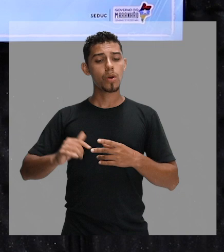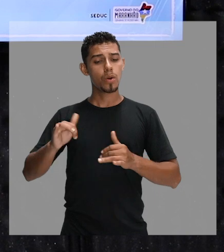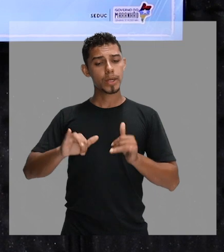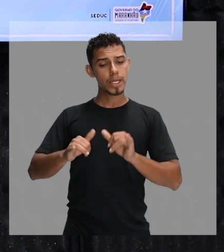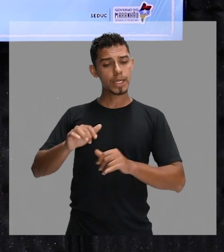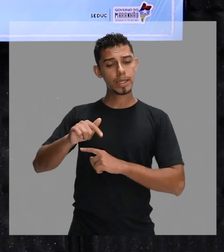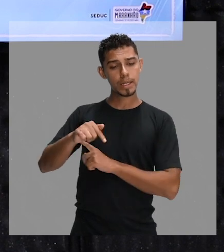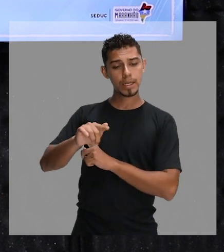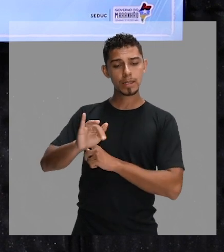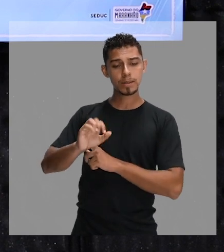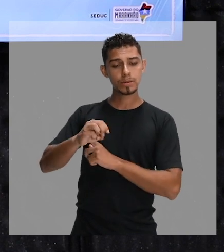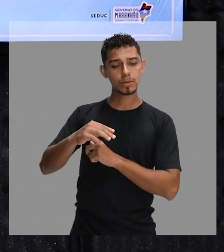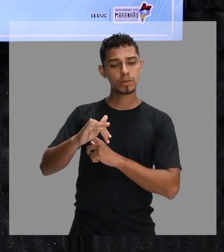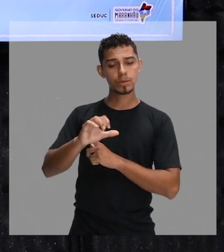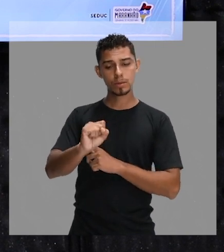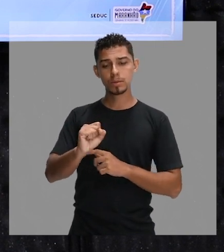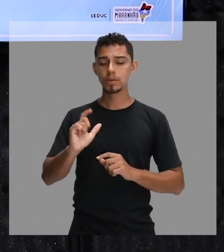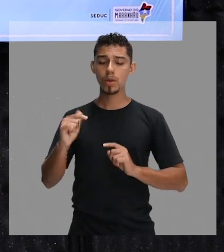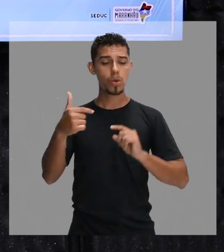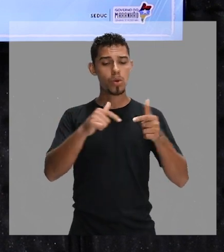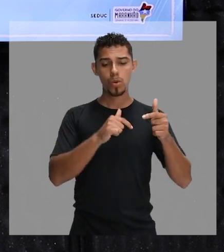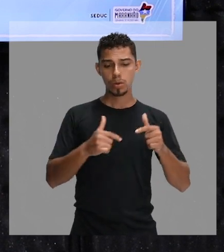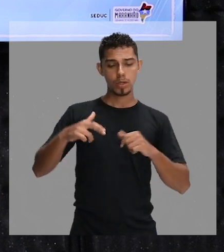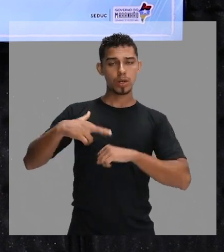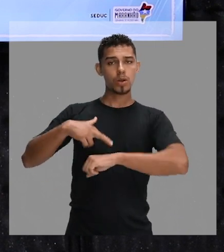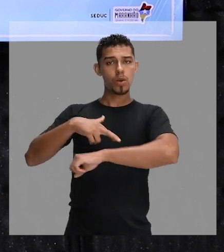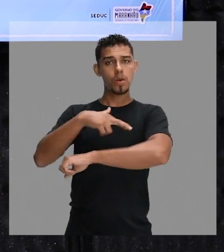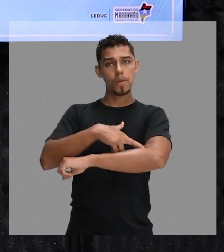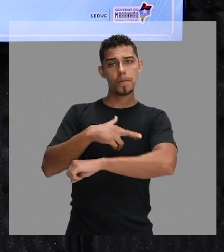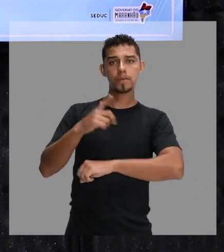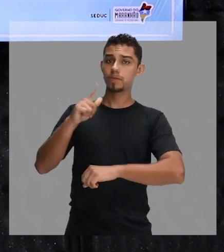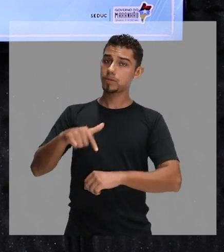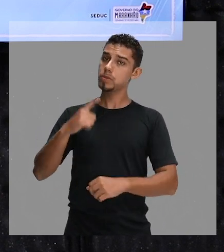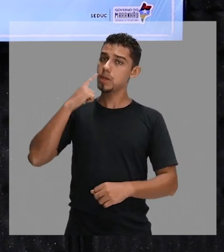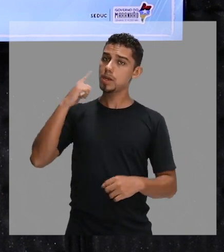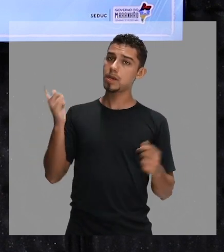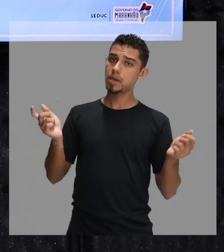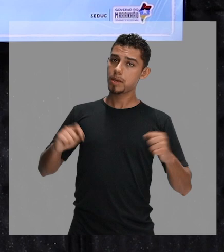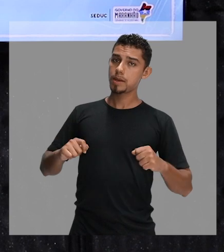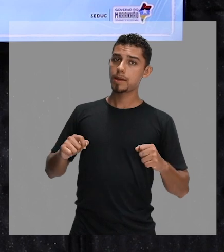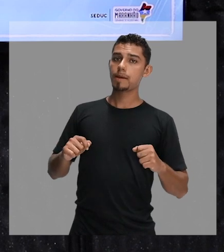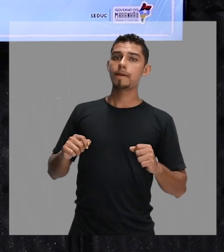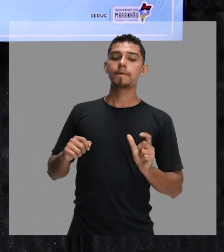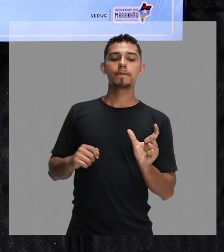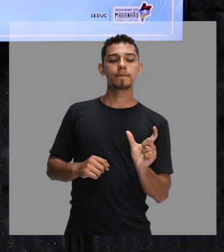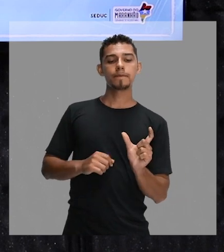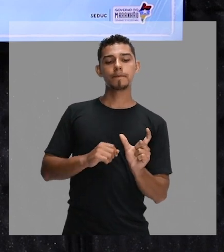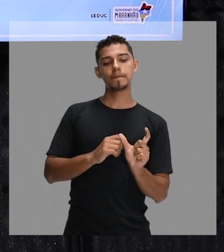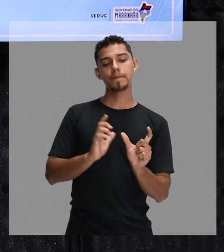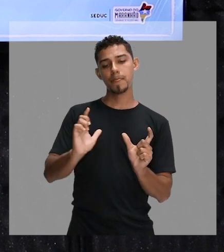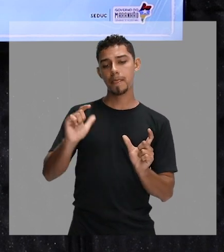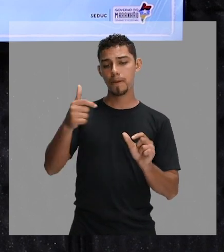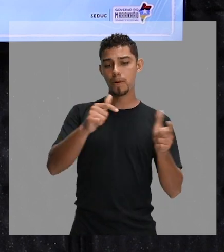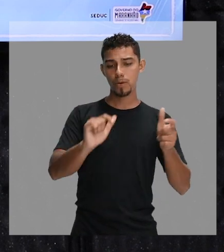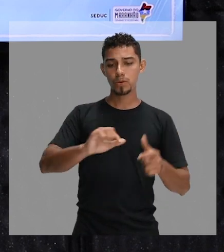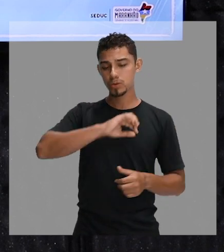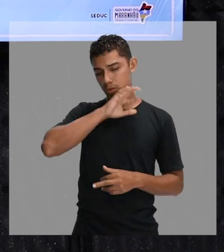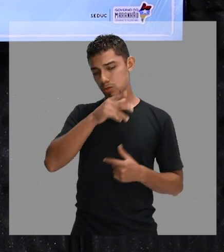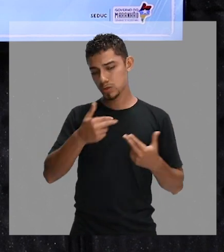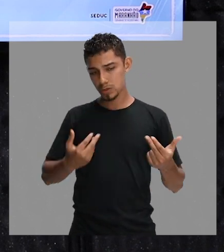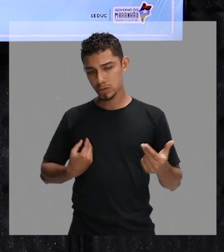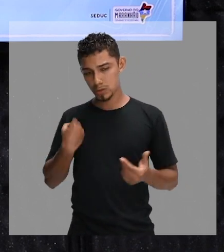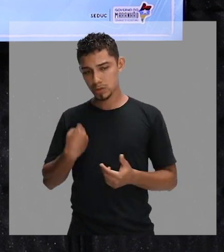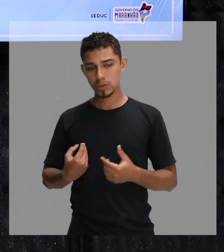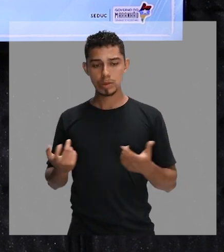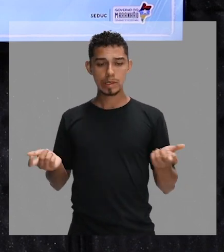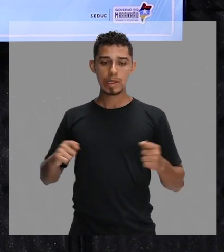sedimentos vindos ou de outras rochas, nesse caso elas são clásticas ou detríticas, sedimentos vindos de outros seres vivos,